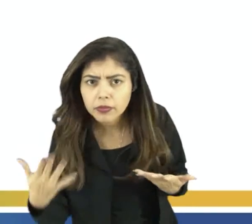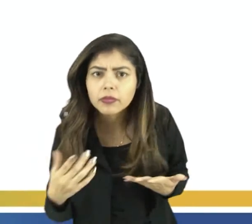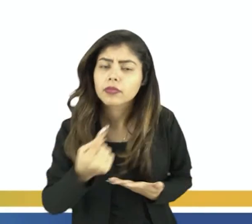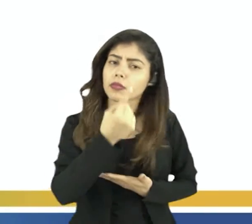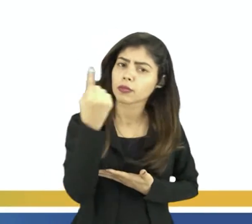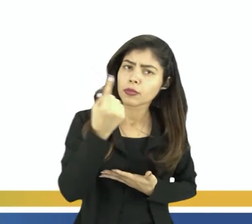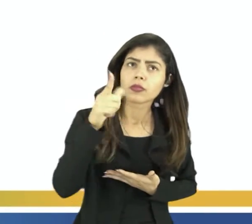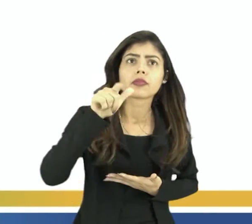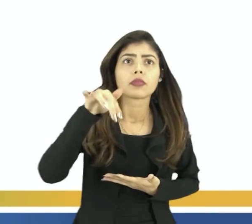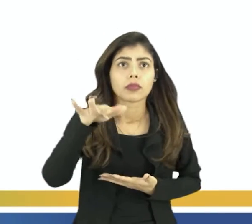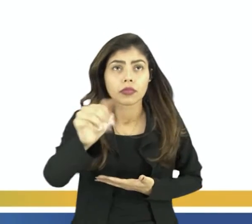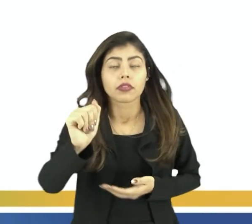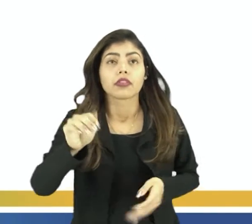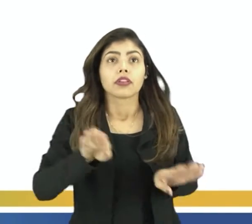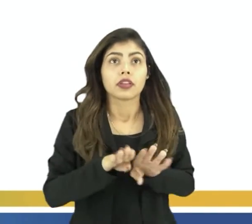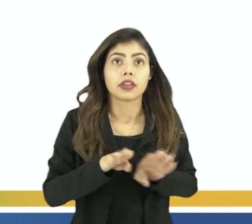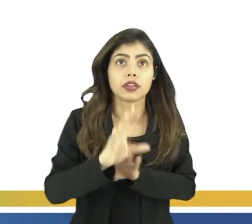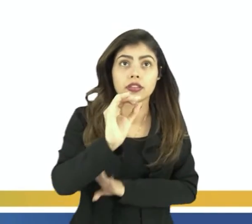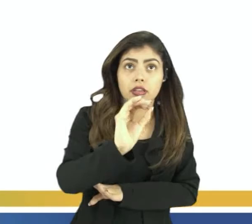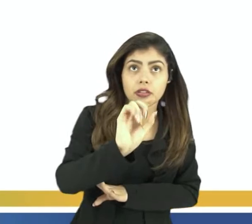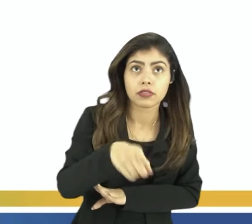1 litro equivale a